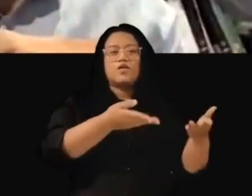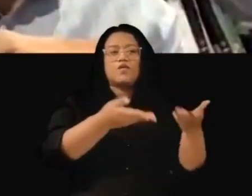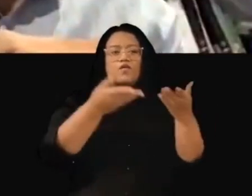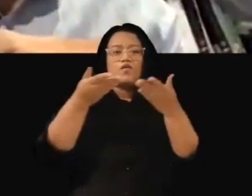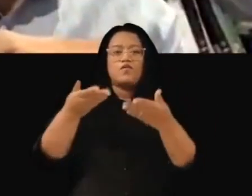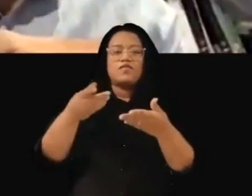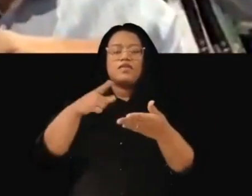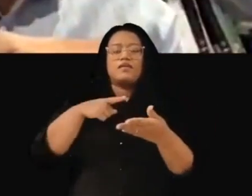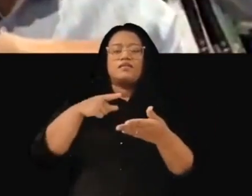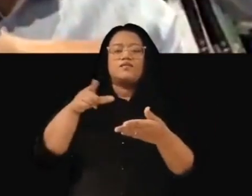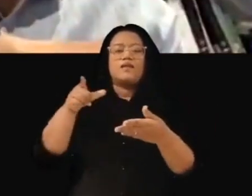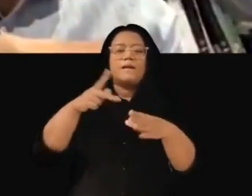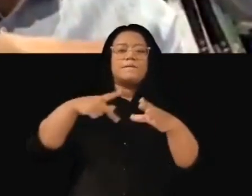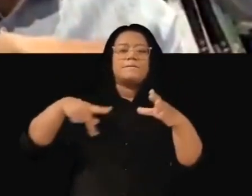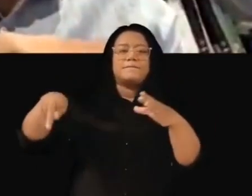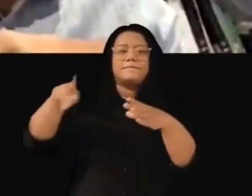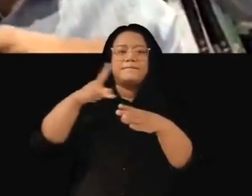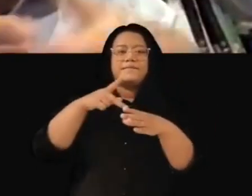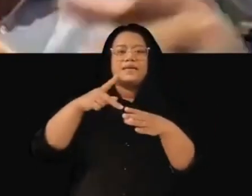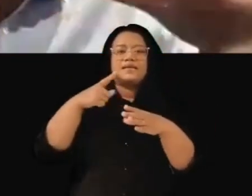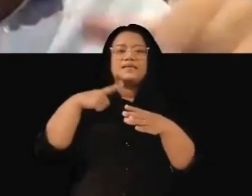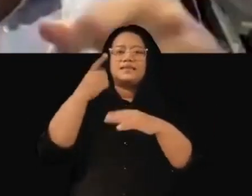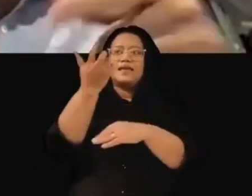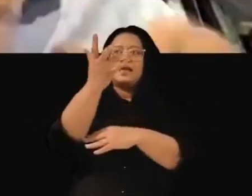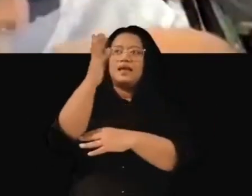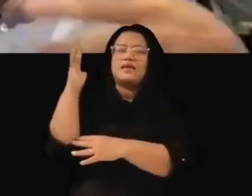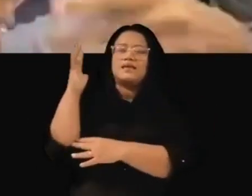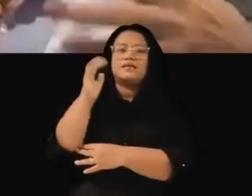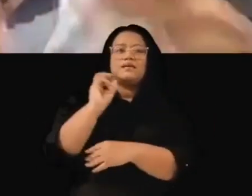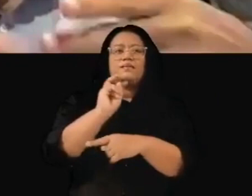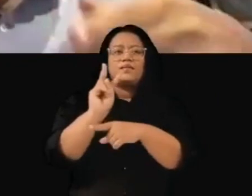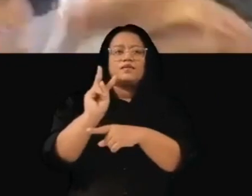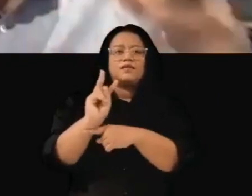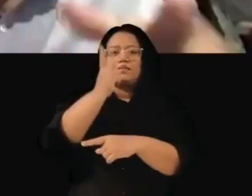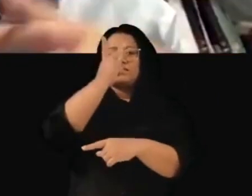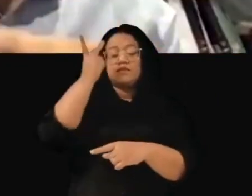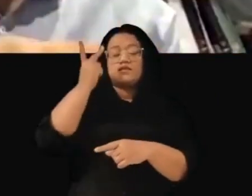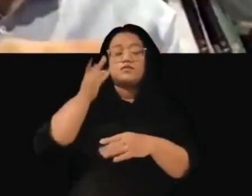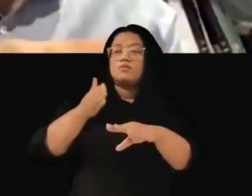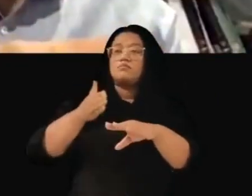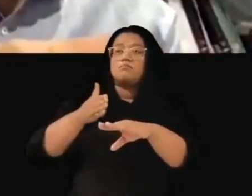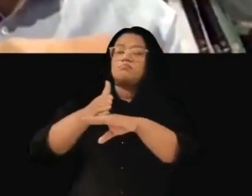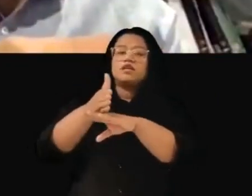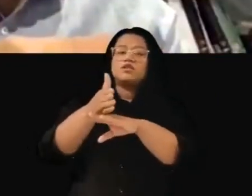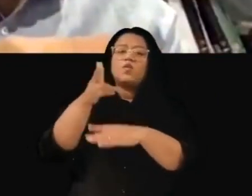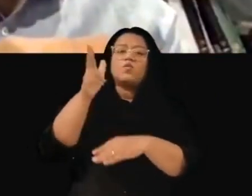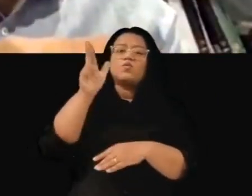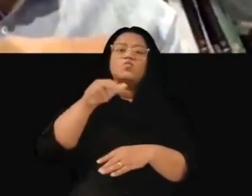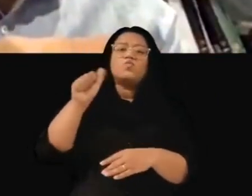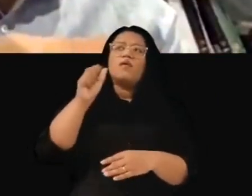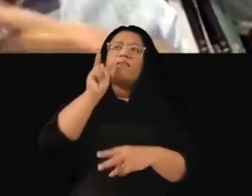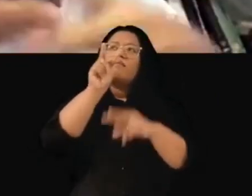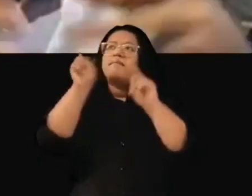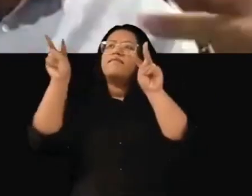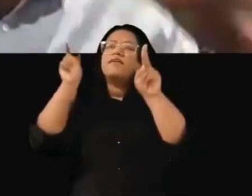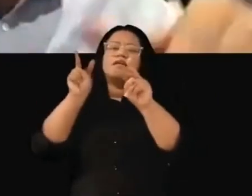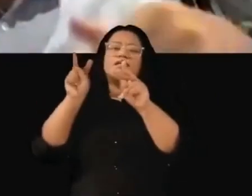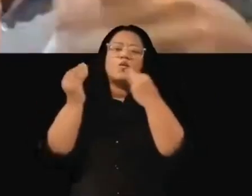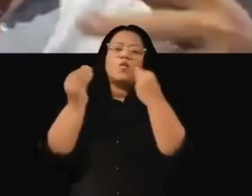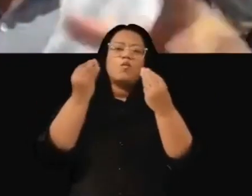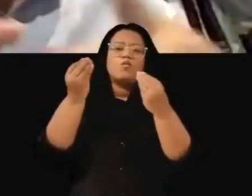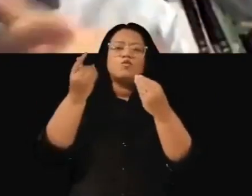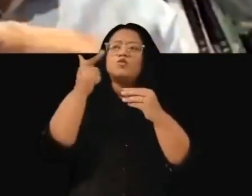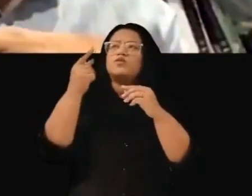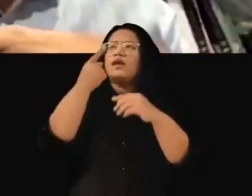para olhar um pouquinho, um remanescente de Mata Atlântica, né? Ver, muitas pessoas sequer, às vezes, entraram numa área de mata, né? Perceber